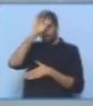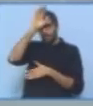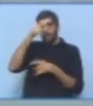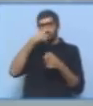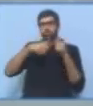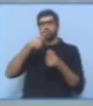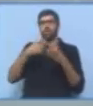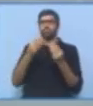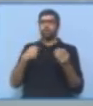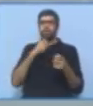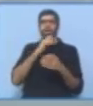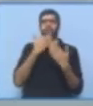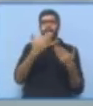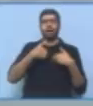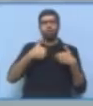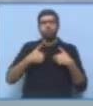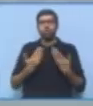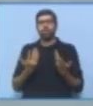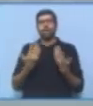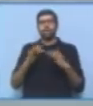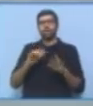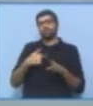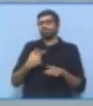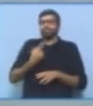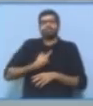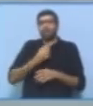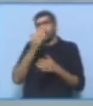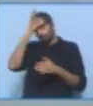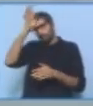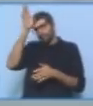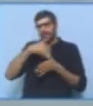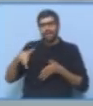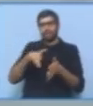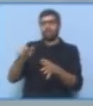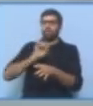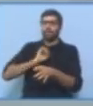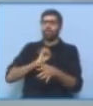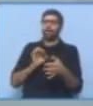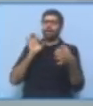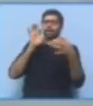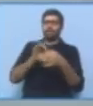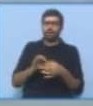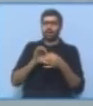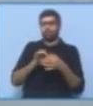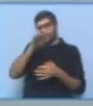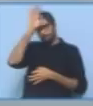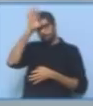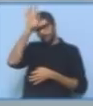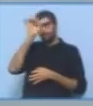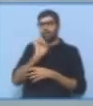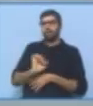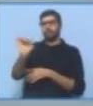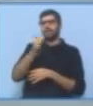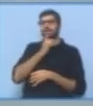quem eu poderia recorrer, mas tinha que ser ao Papa. O meu caminho acabava por ter que passar pelas mãos do Papa